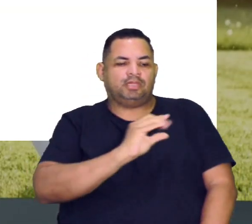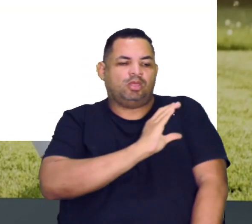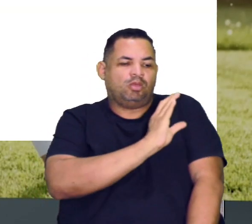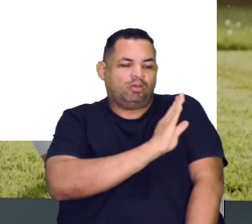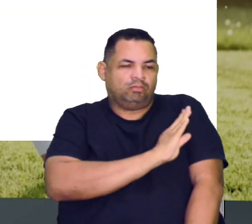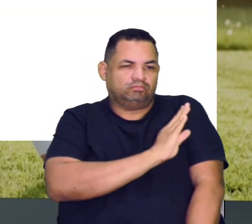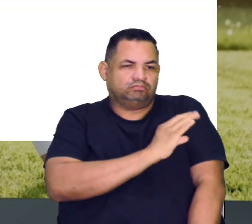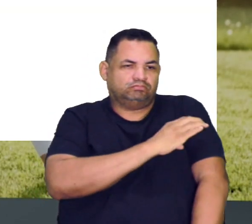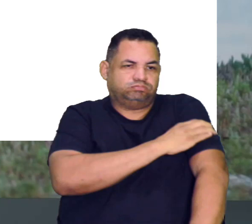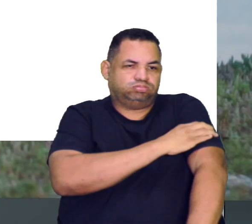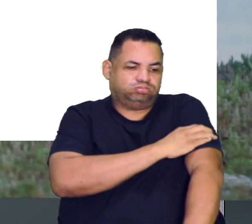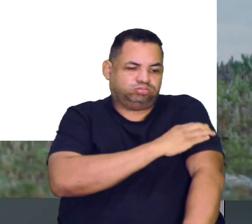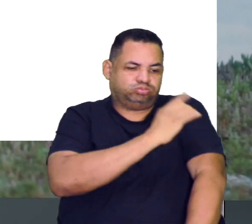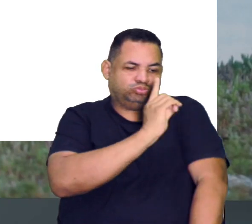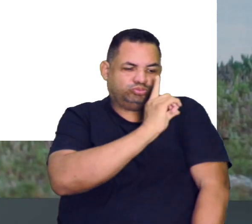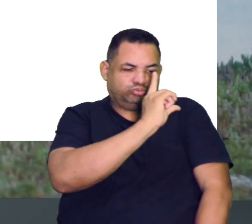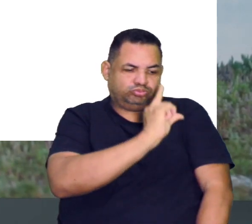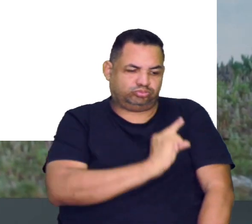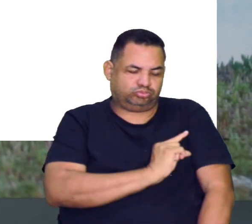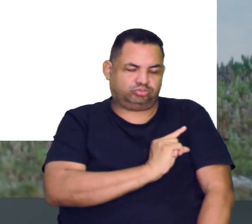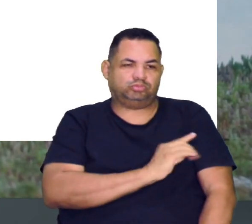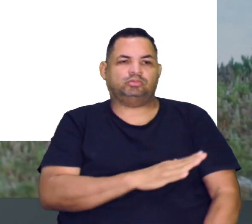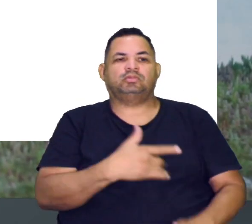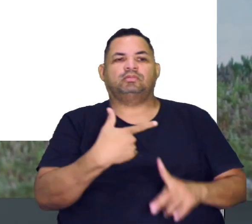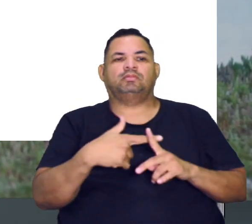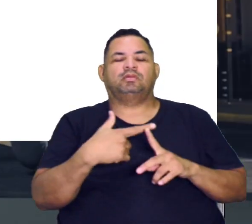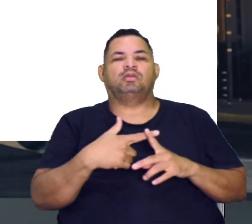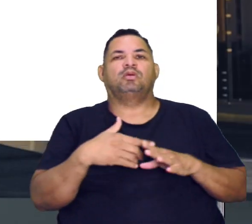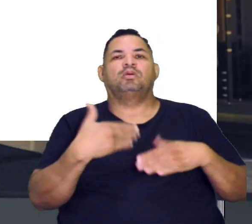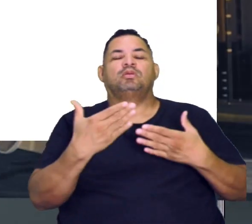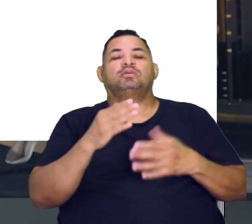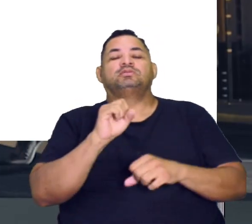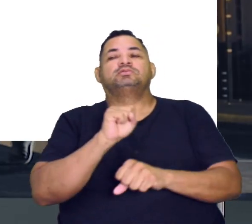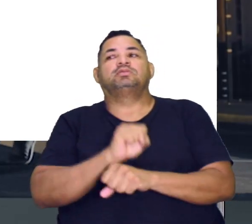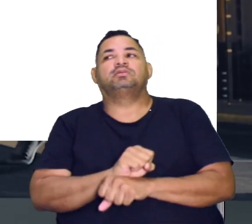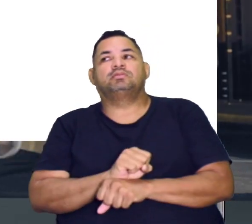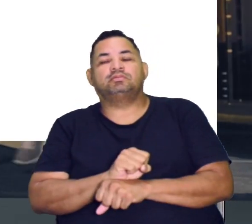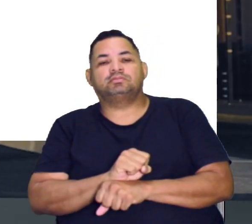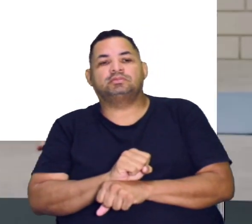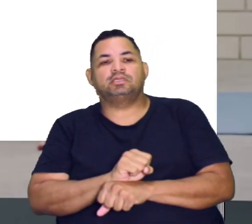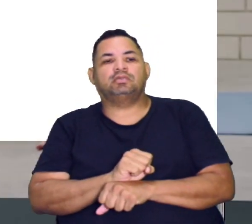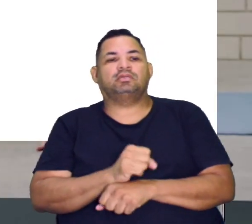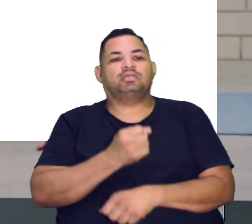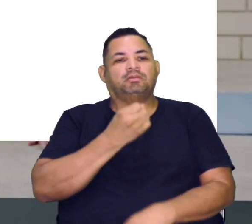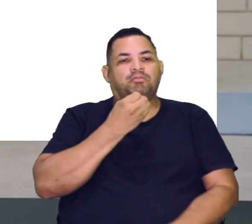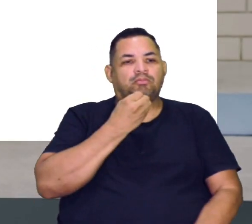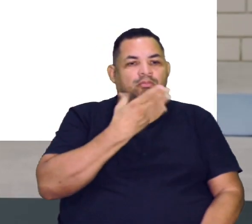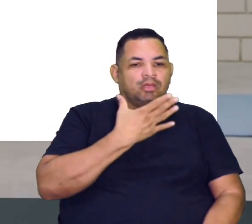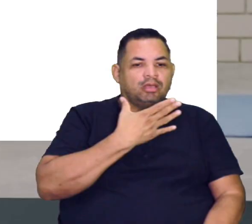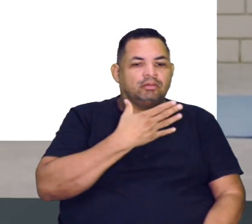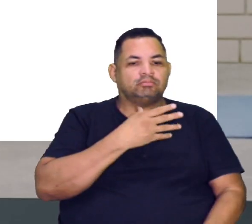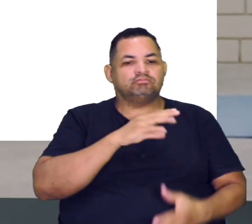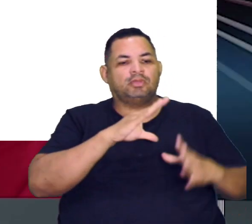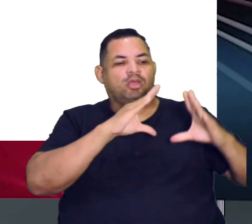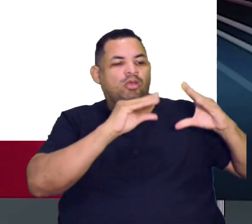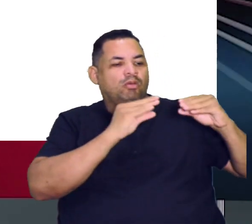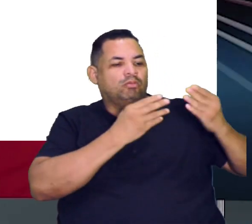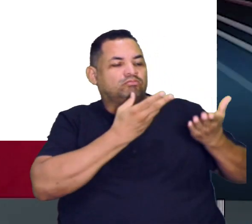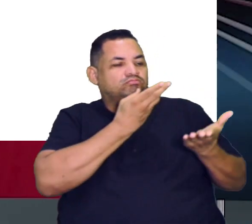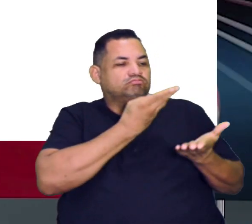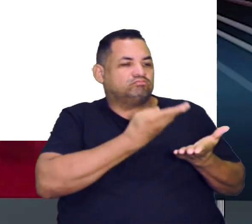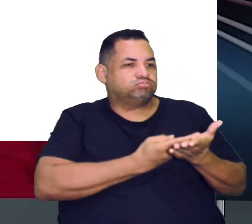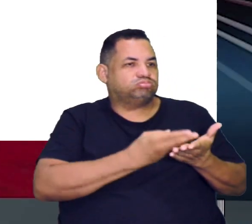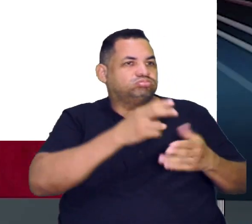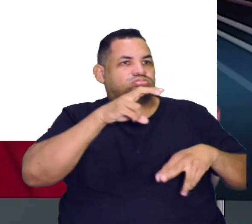aí, arterial em repouso, porque quando você está tranquilo, está lá de boa no seu sofá, na sua cadeira, na